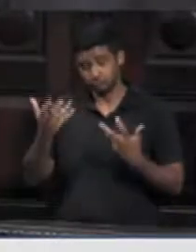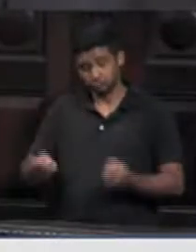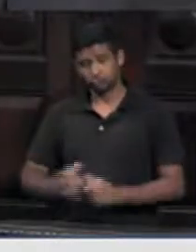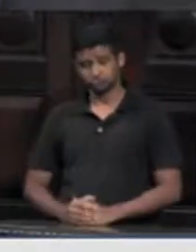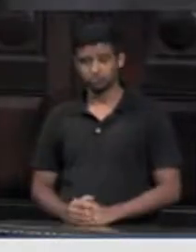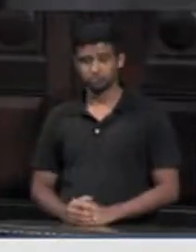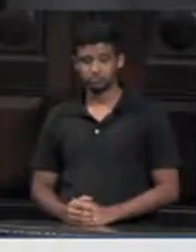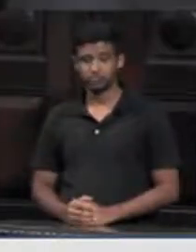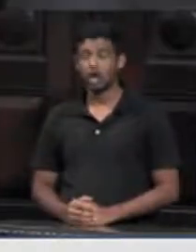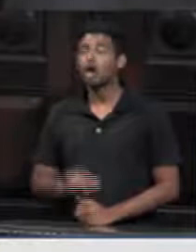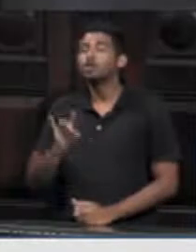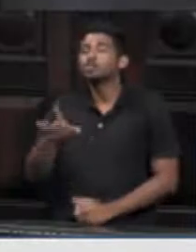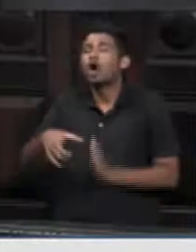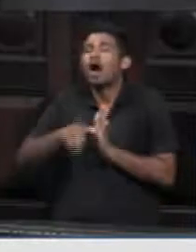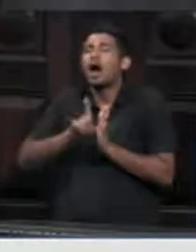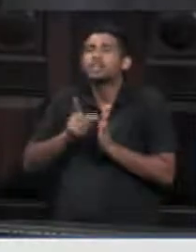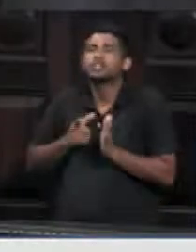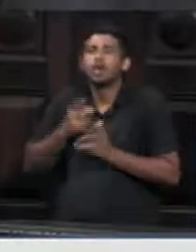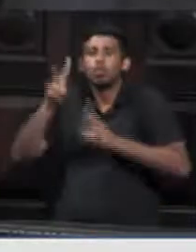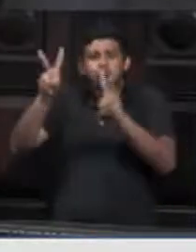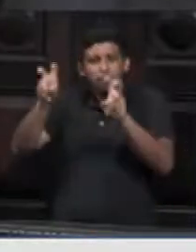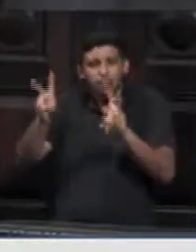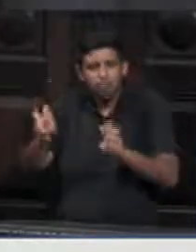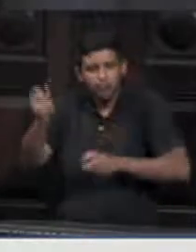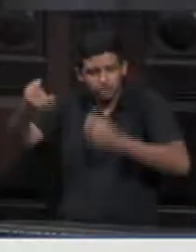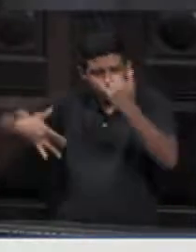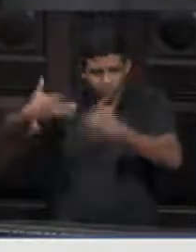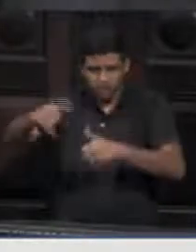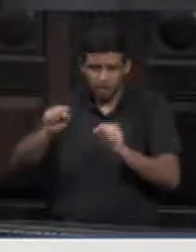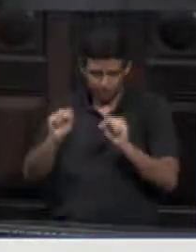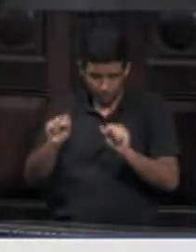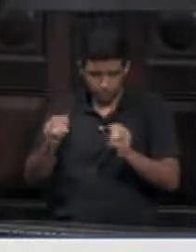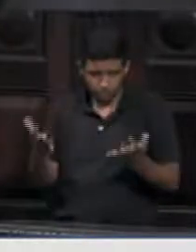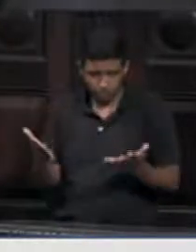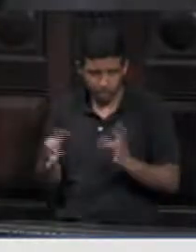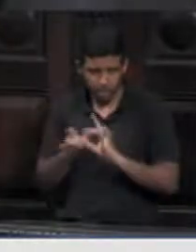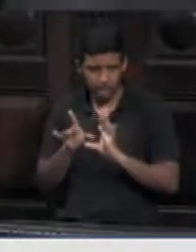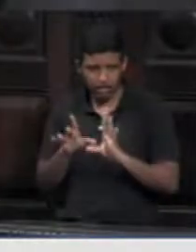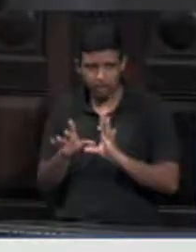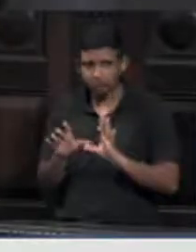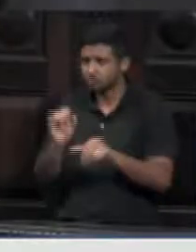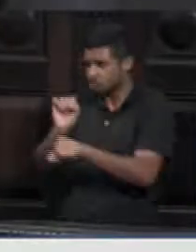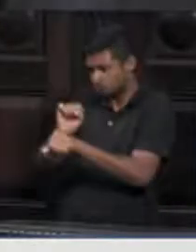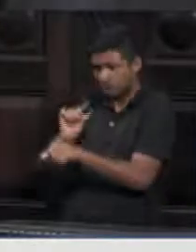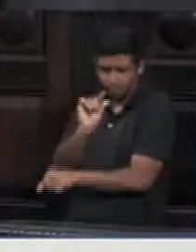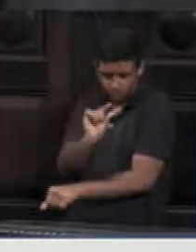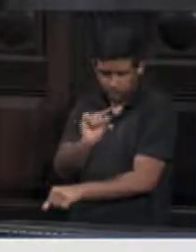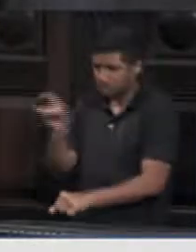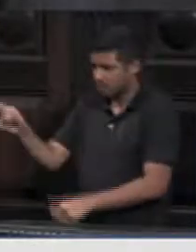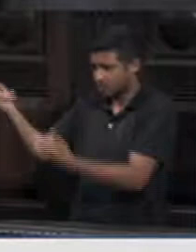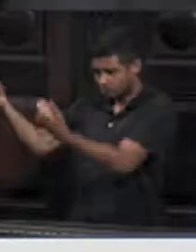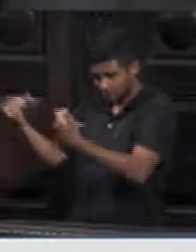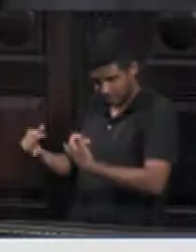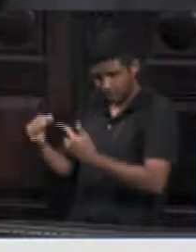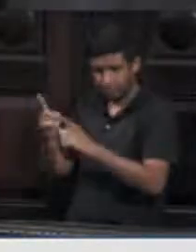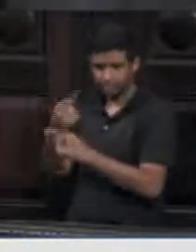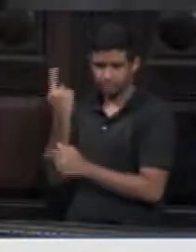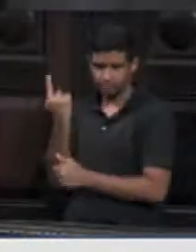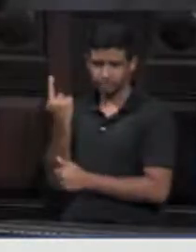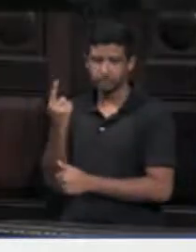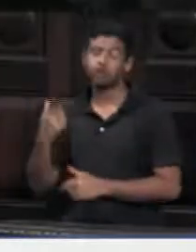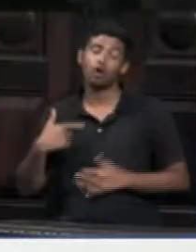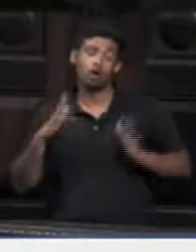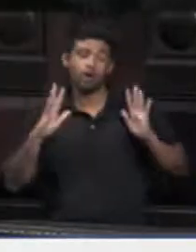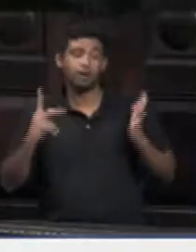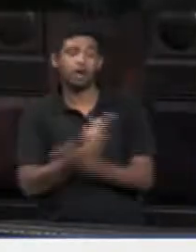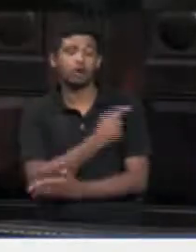algumas considerações. Mas eu queria antes... Não, deixa ele ler, porque é a emenda dele que está sendo acatada, em seguida Vossa Excelência vai usar da palavra. Não, porque o que acontece é o seguinte, quando